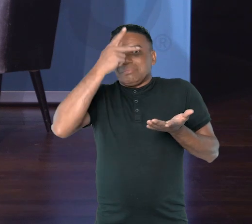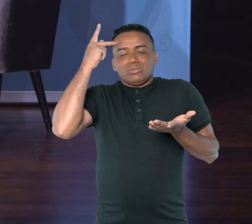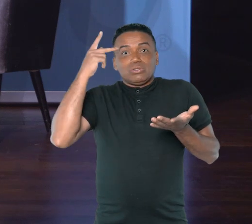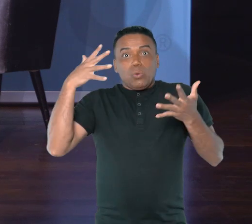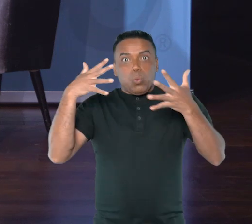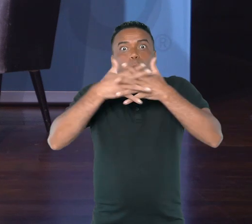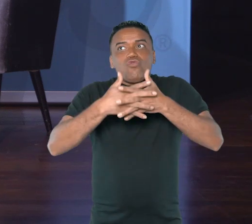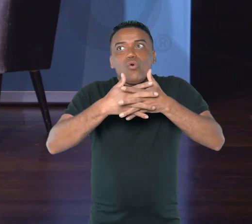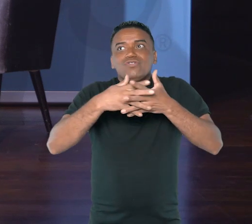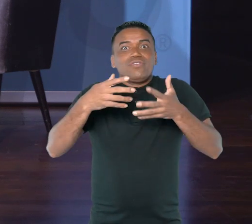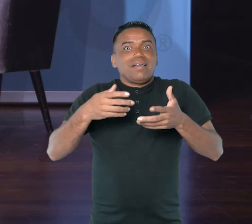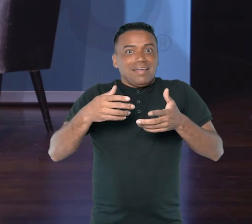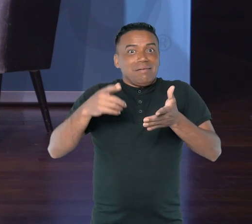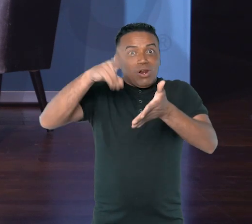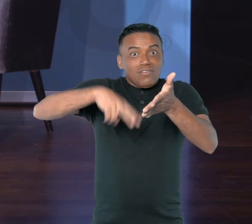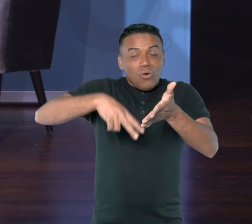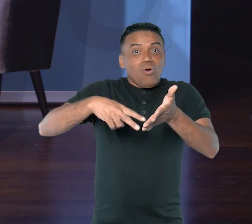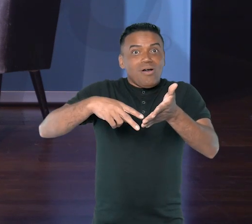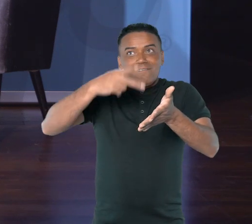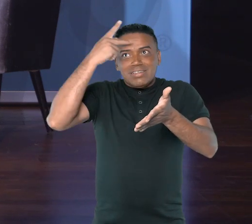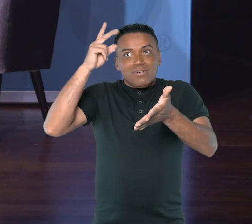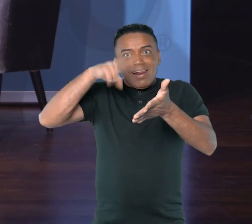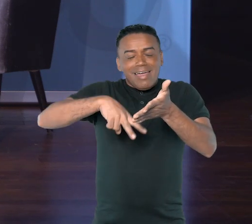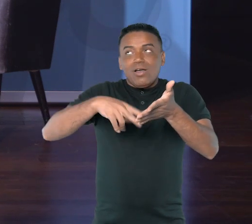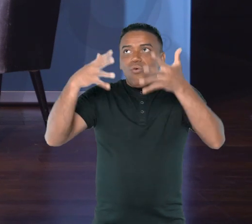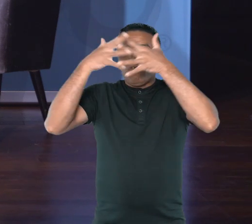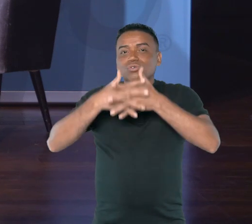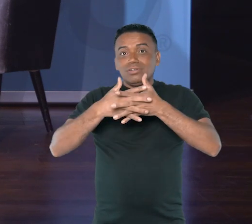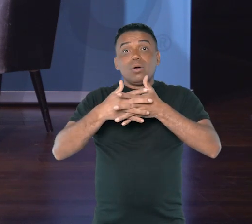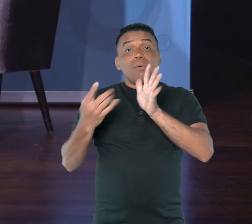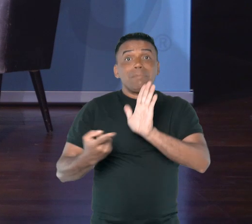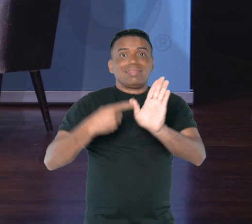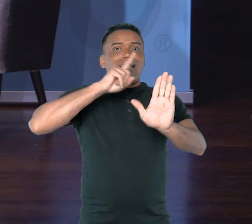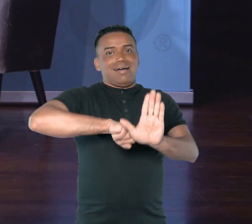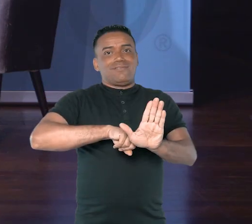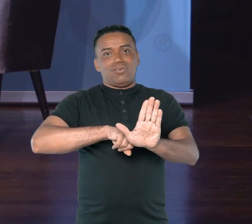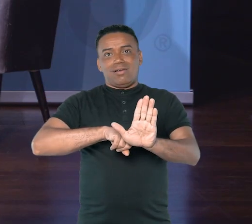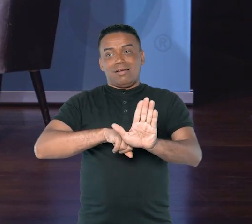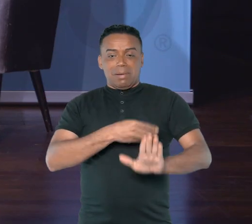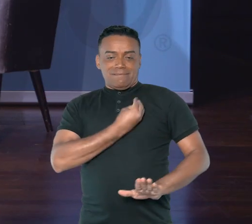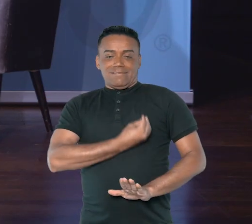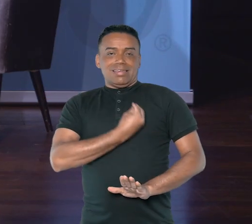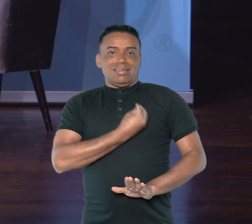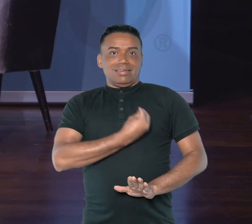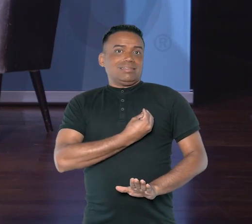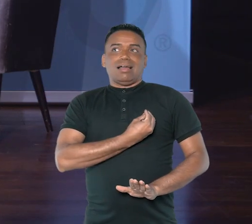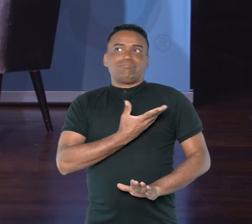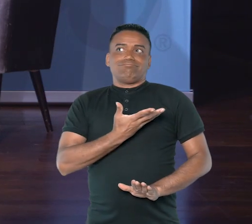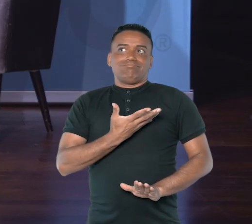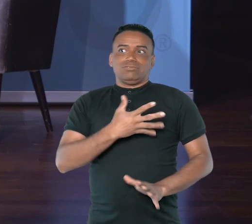na verdade, a estrada é uma grande metáfora para a vida, né, para essa condição humana de estar no